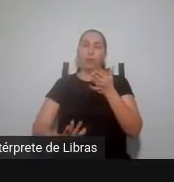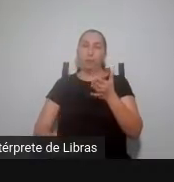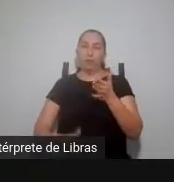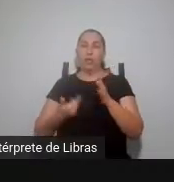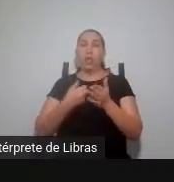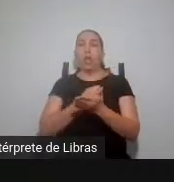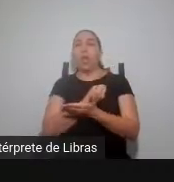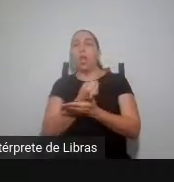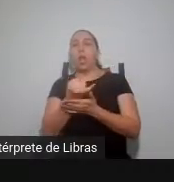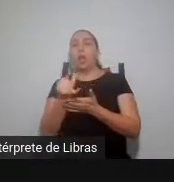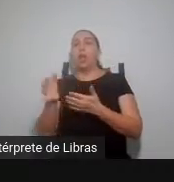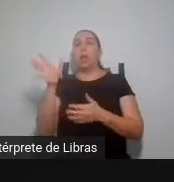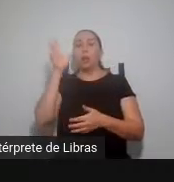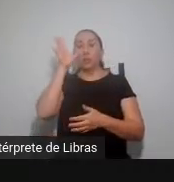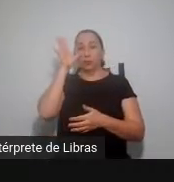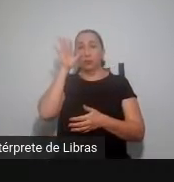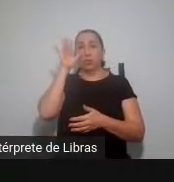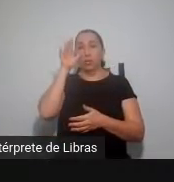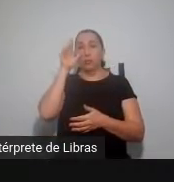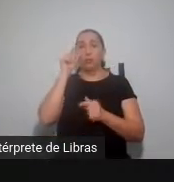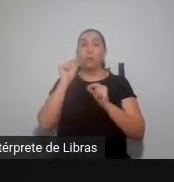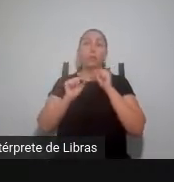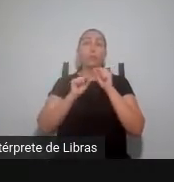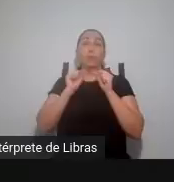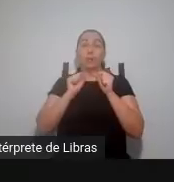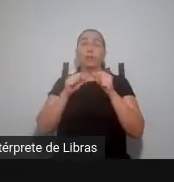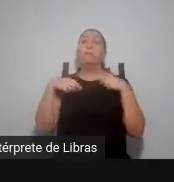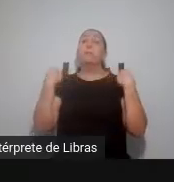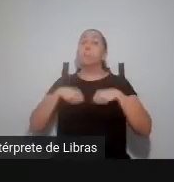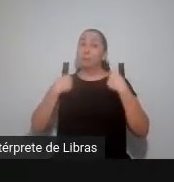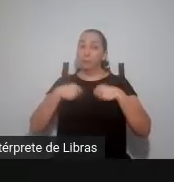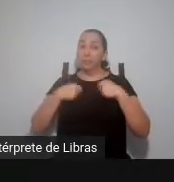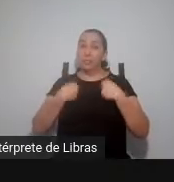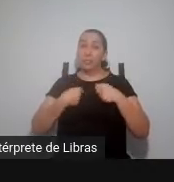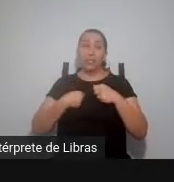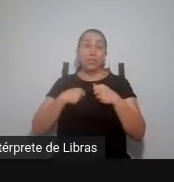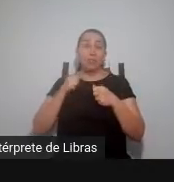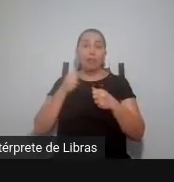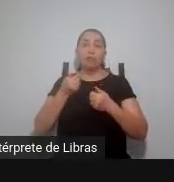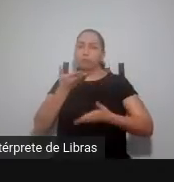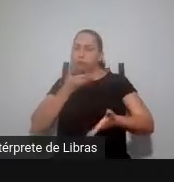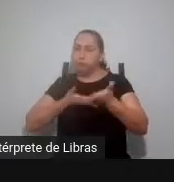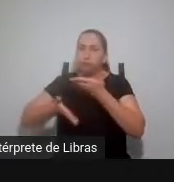fiquem atentos, porque ela foi feita para circular e ela é tão rica, mas tão